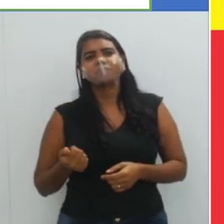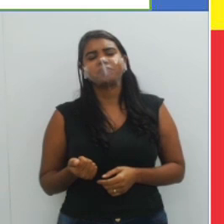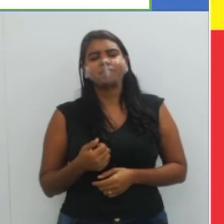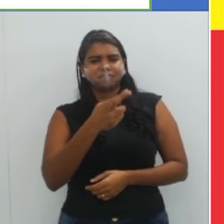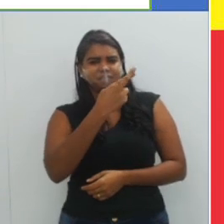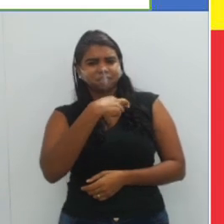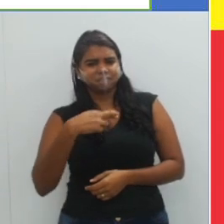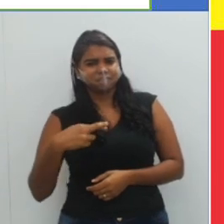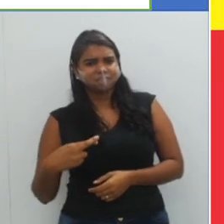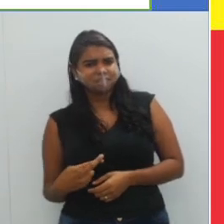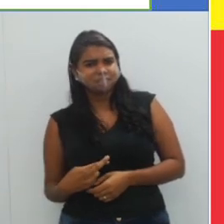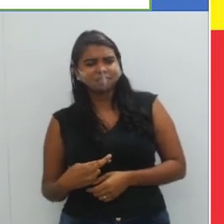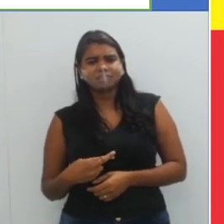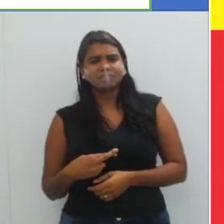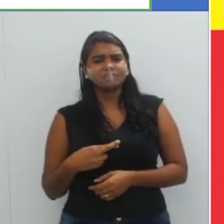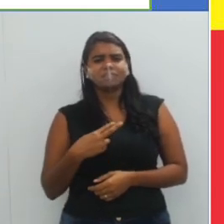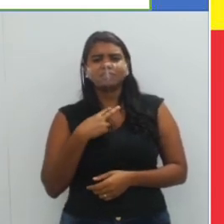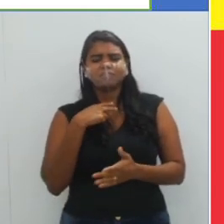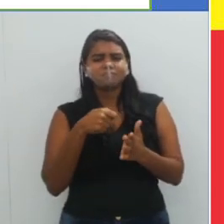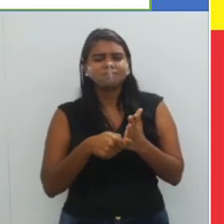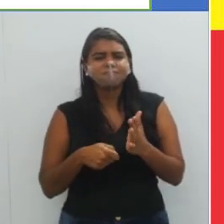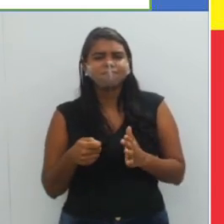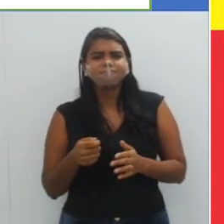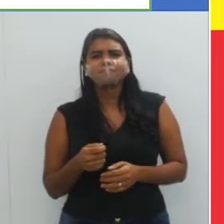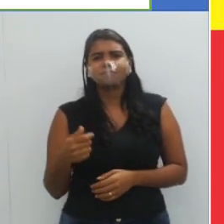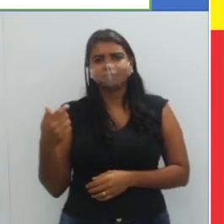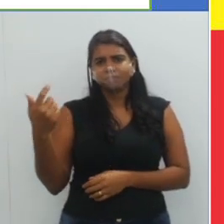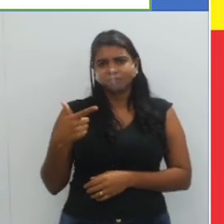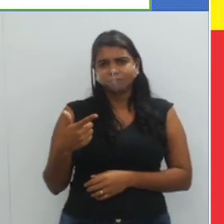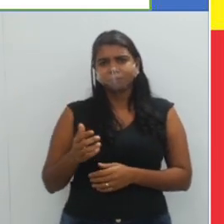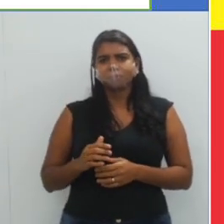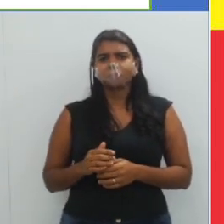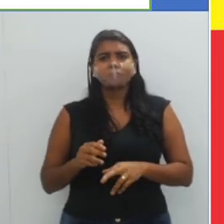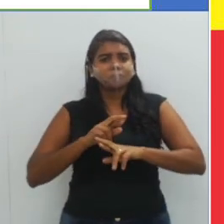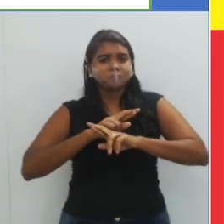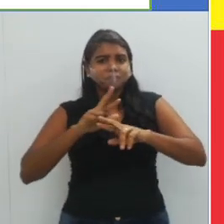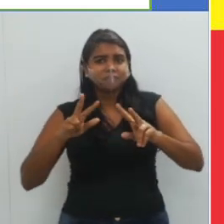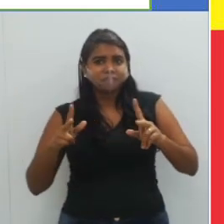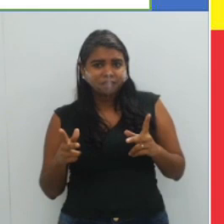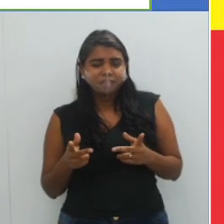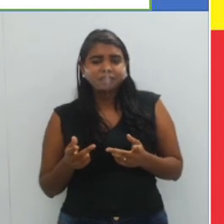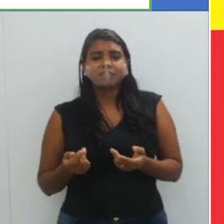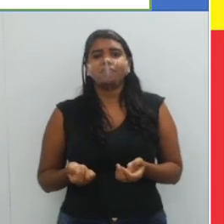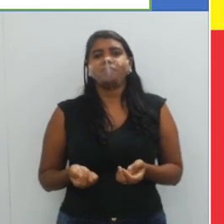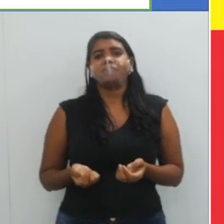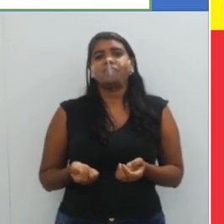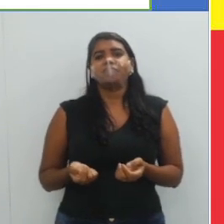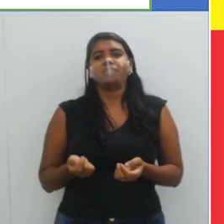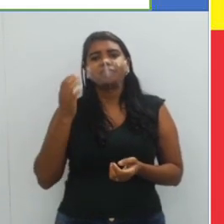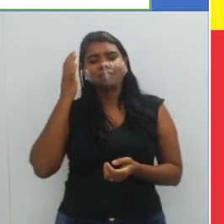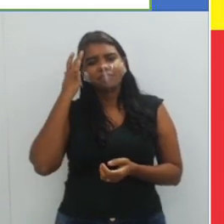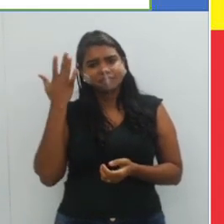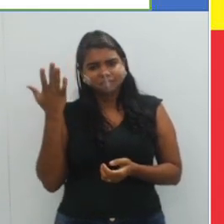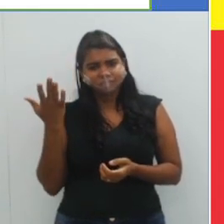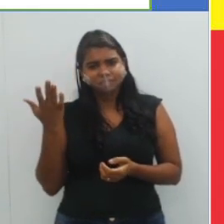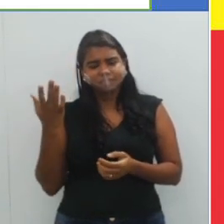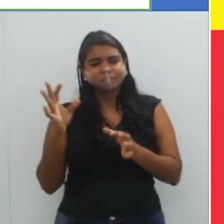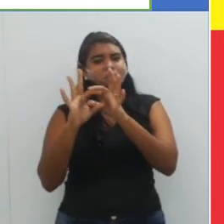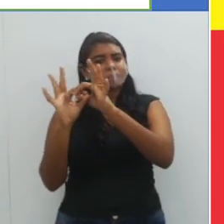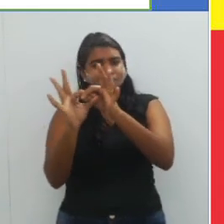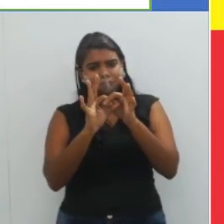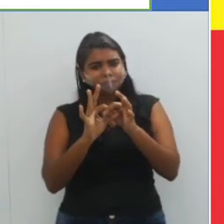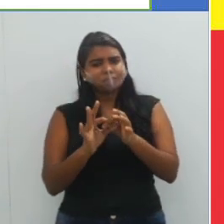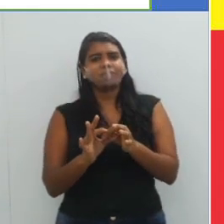intolerância religiosa é crime, certo? O segundo, há aí várias divindades, certo? Que elas estão